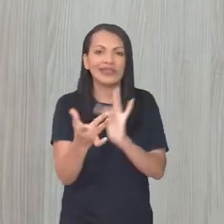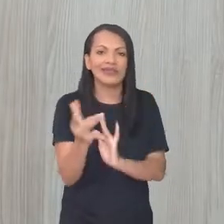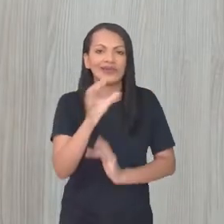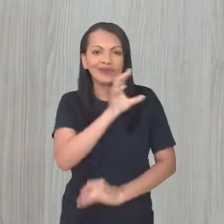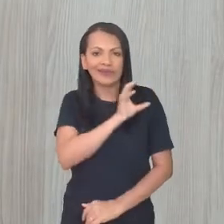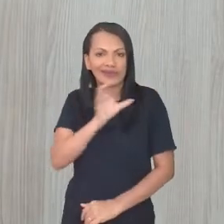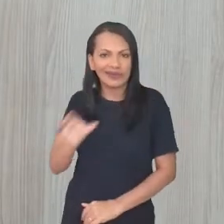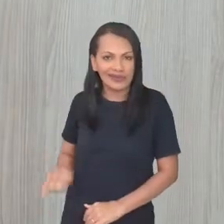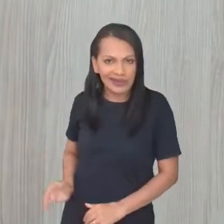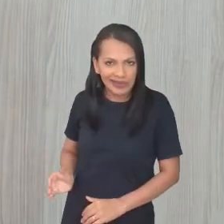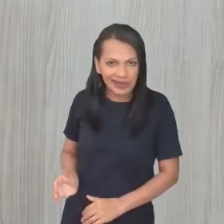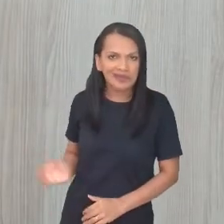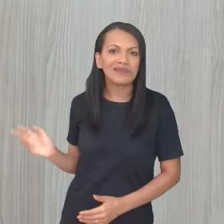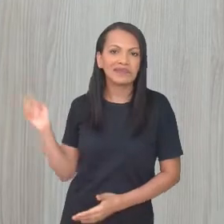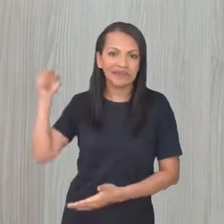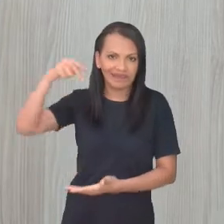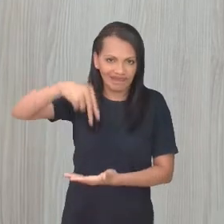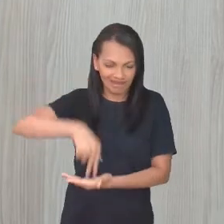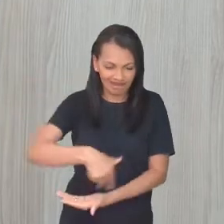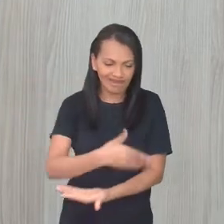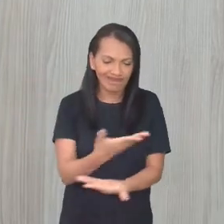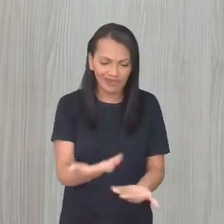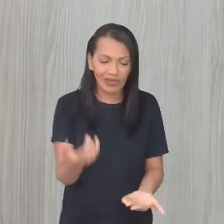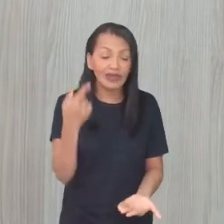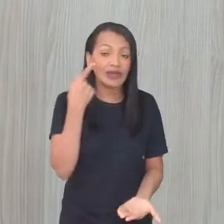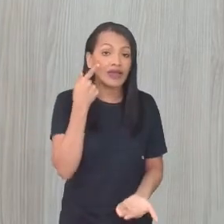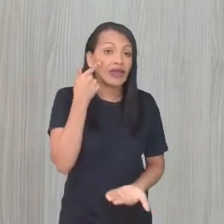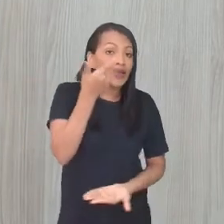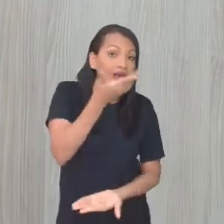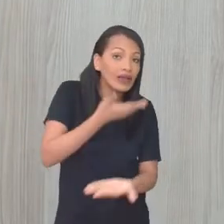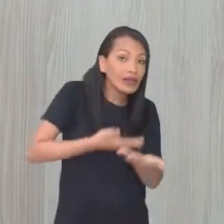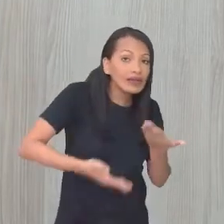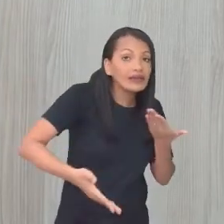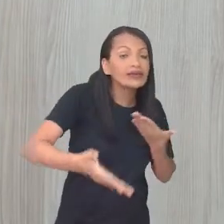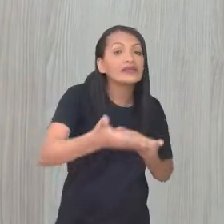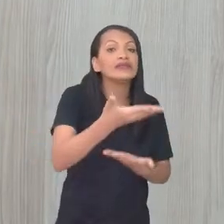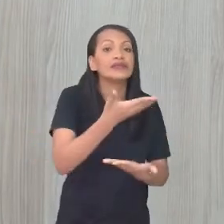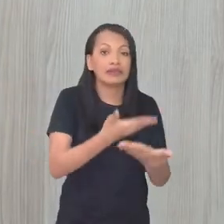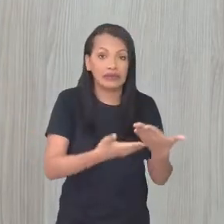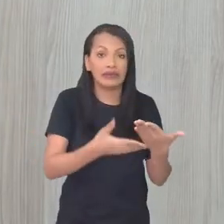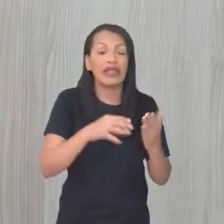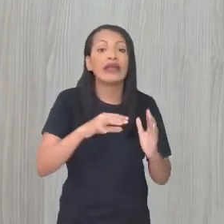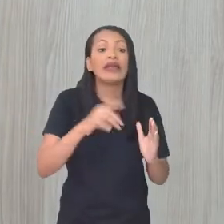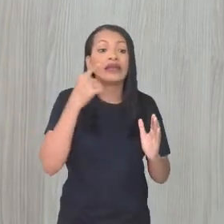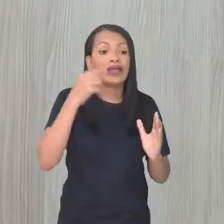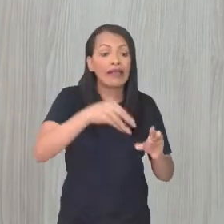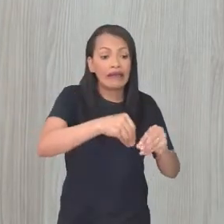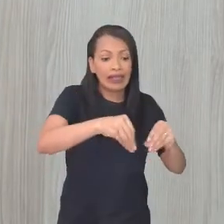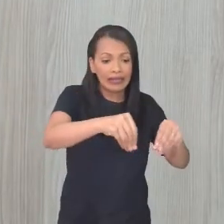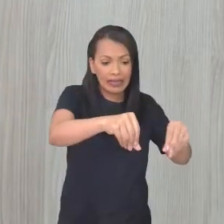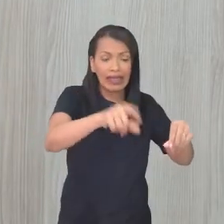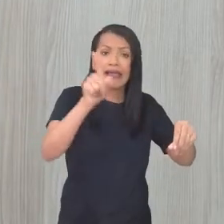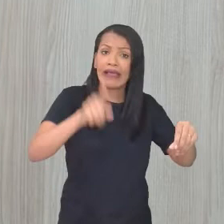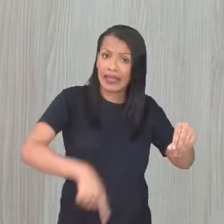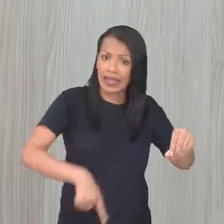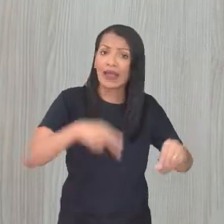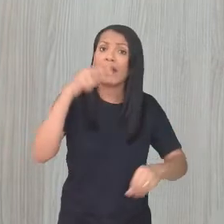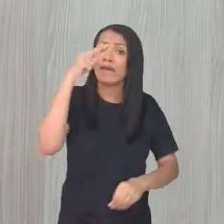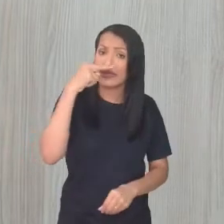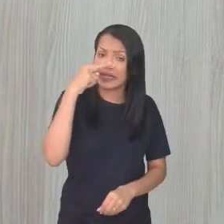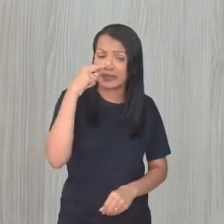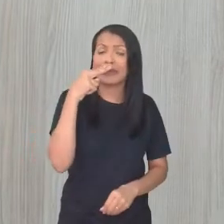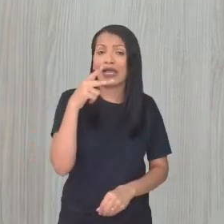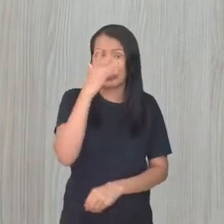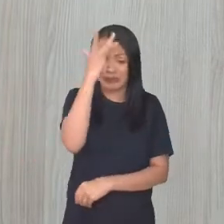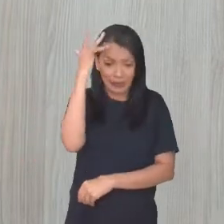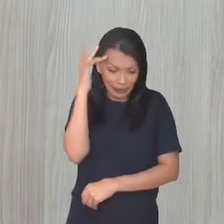vai permanecer até hoje. Então essas relações, né, porque a Terra é a mesma, né? Os Exatamente. habitantes foi que mudaram, mas a